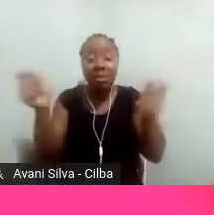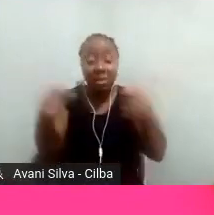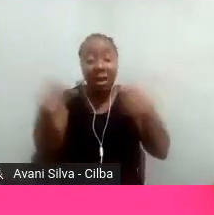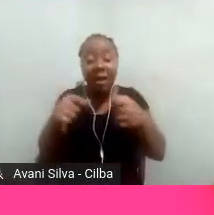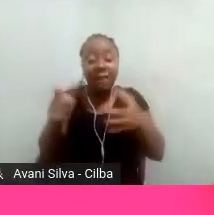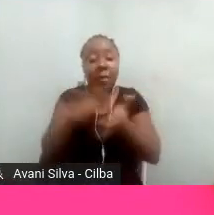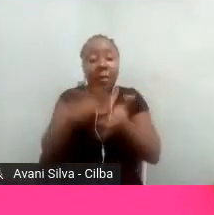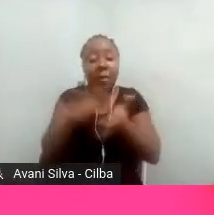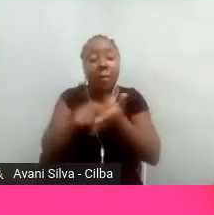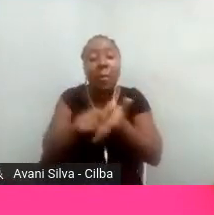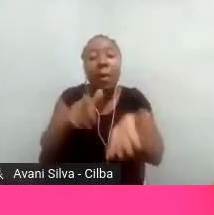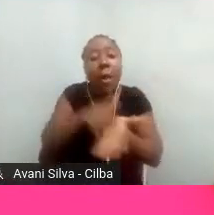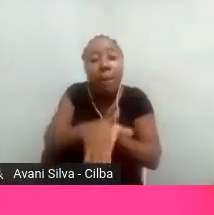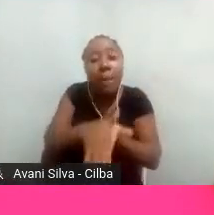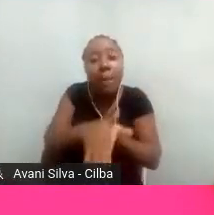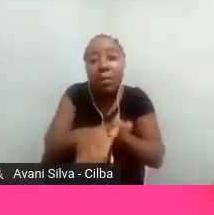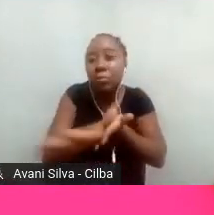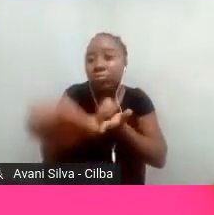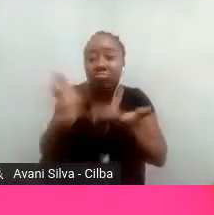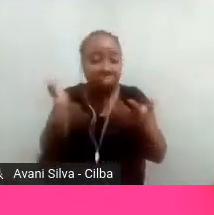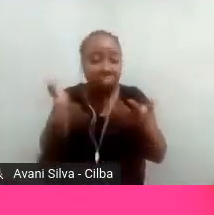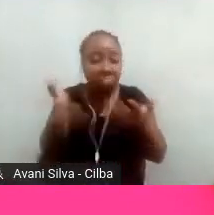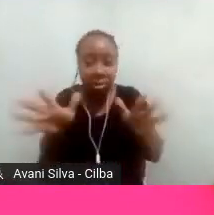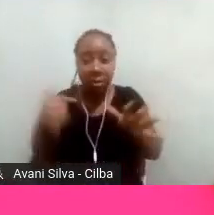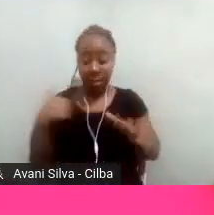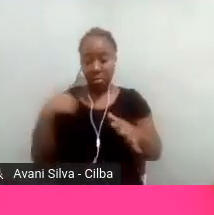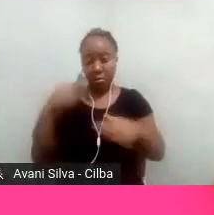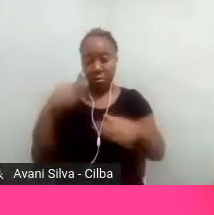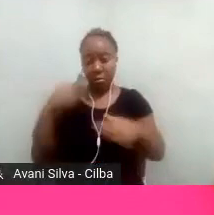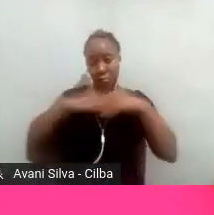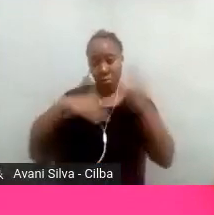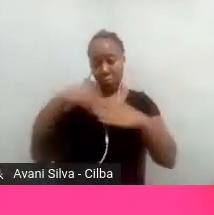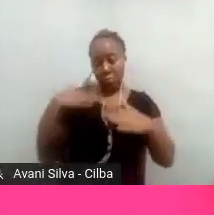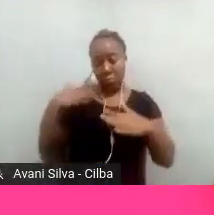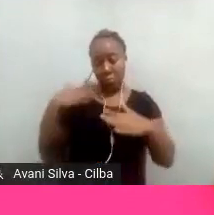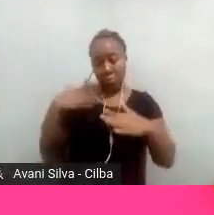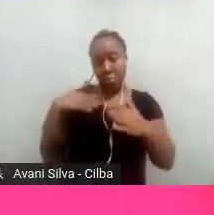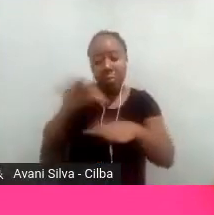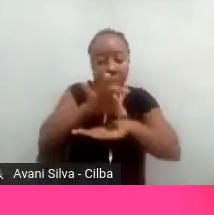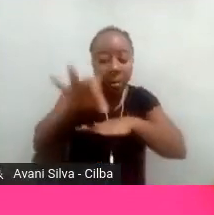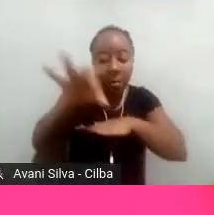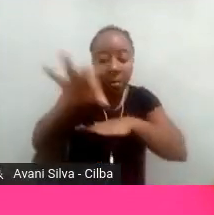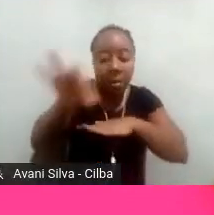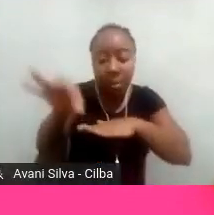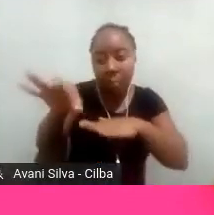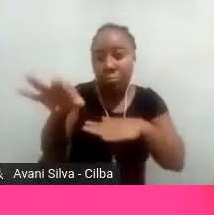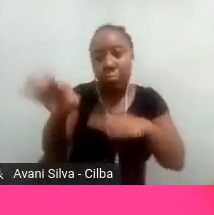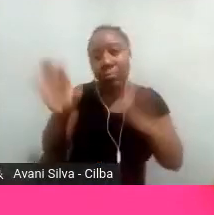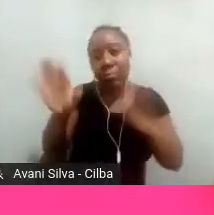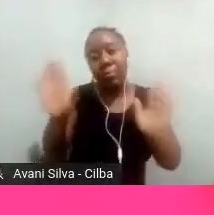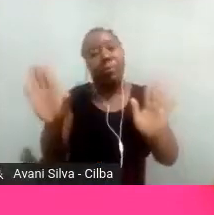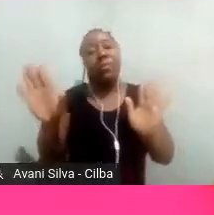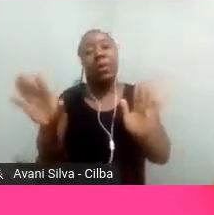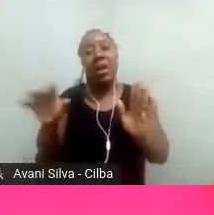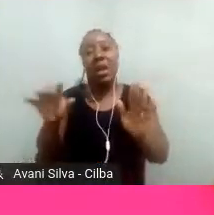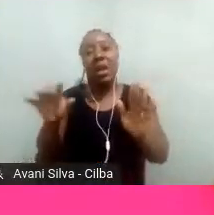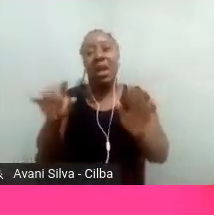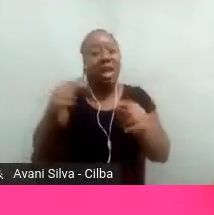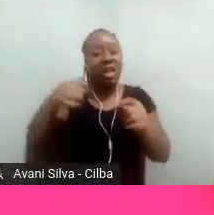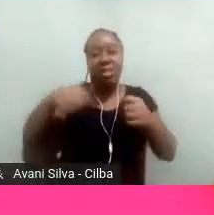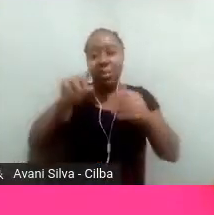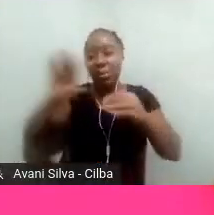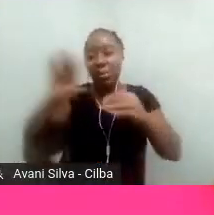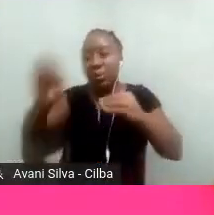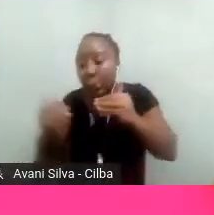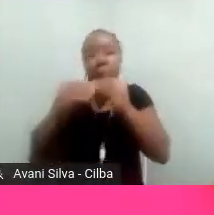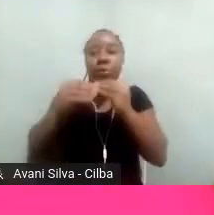não quis imprimir aqui, mas eu peguei e fiz manual. Pronto. Não preciso emendar o objeto,